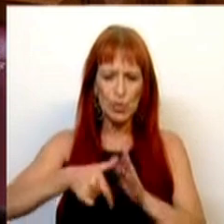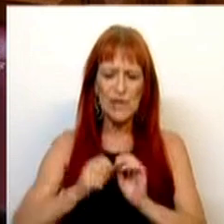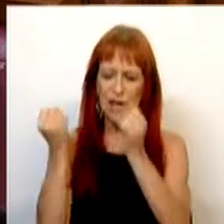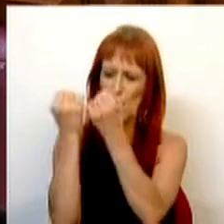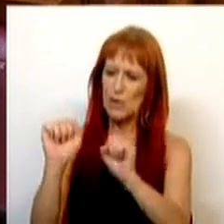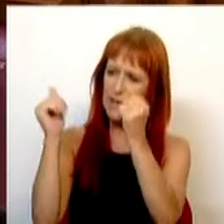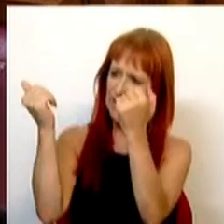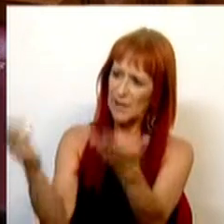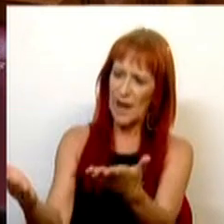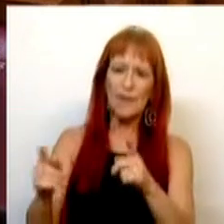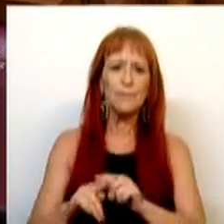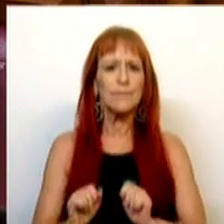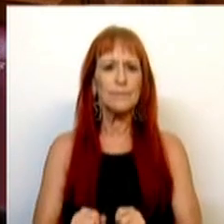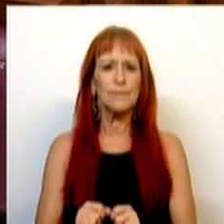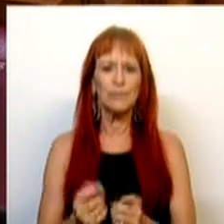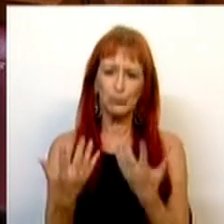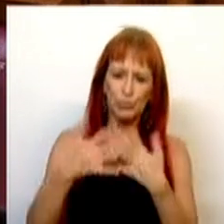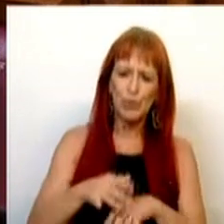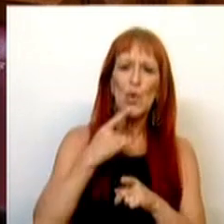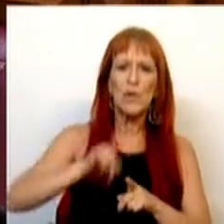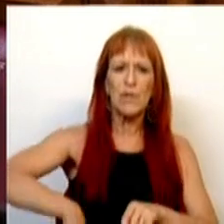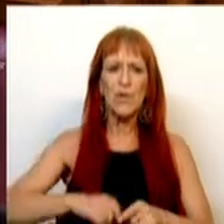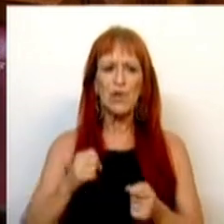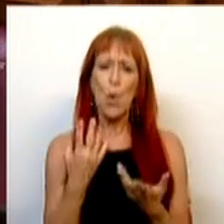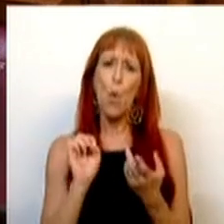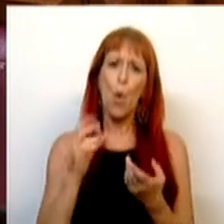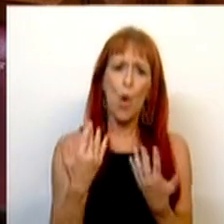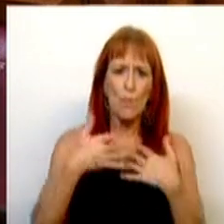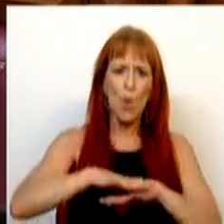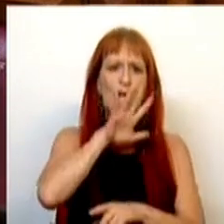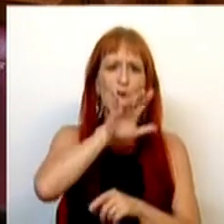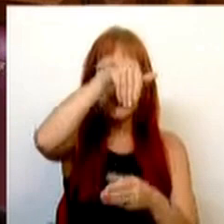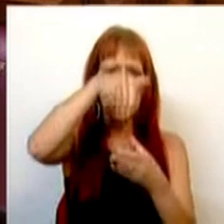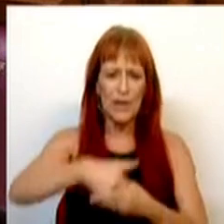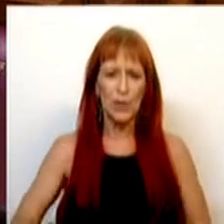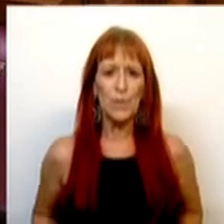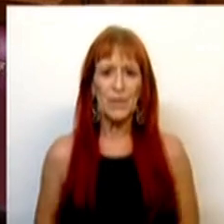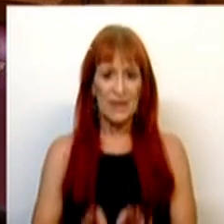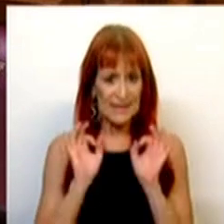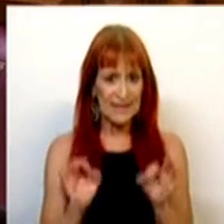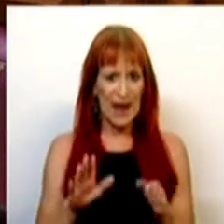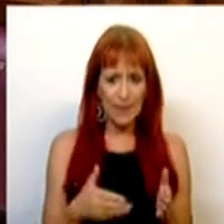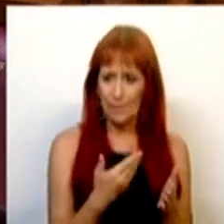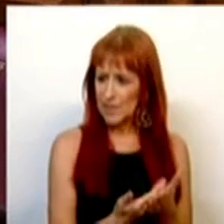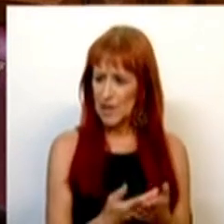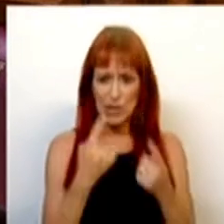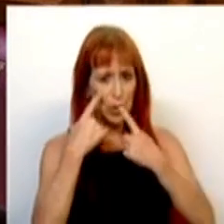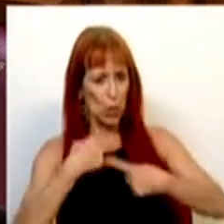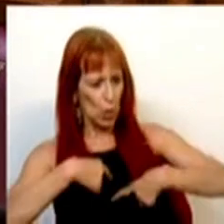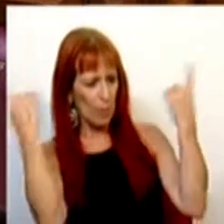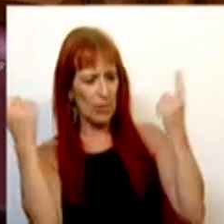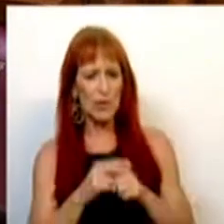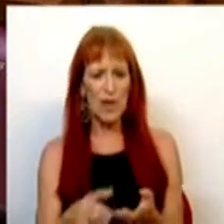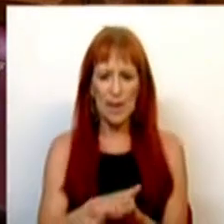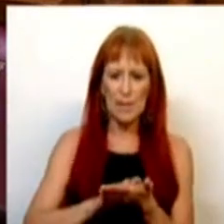de autonomização e de reintegração ou integração familiar. De acordo com a apresentação pública